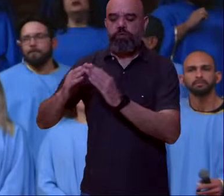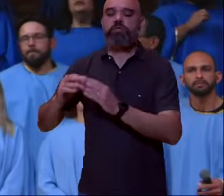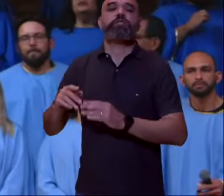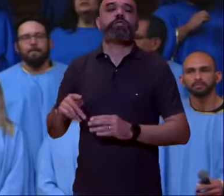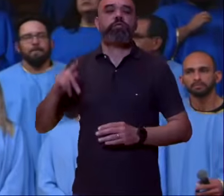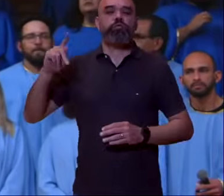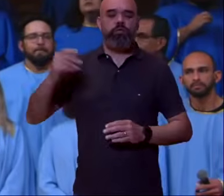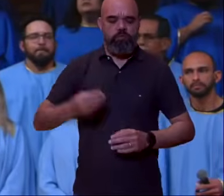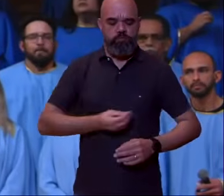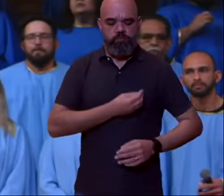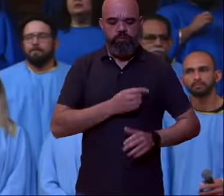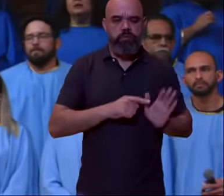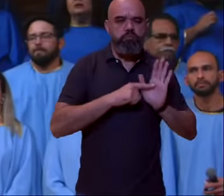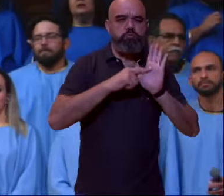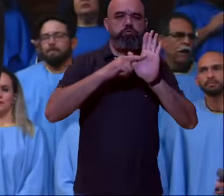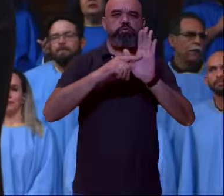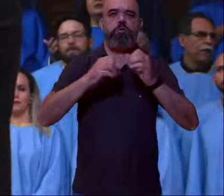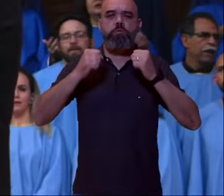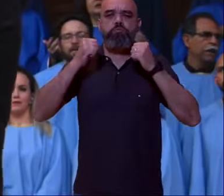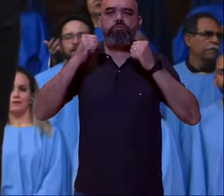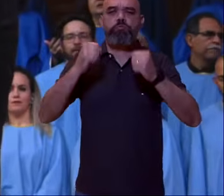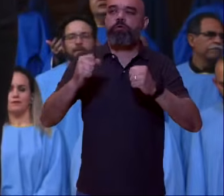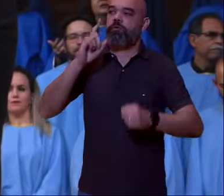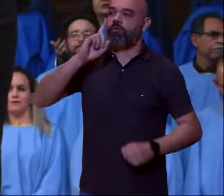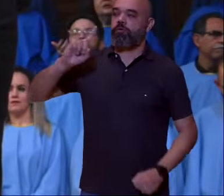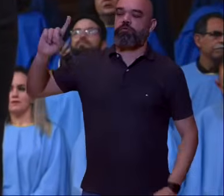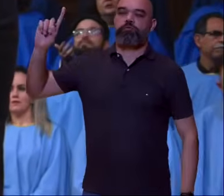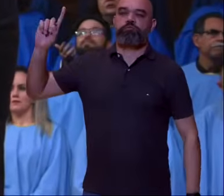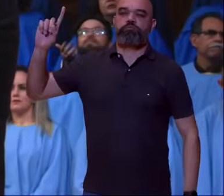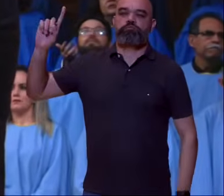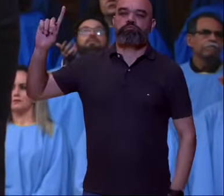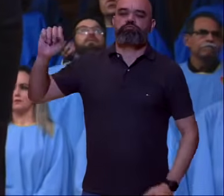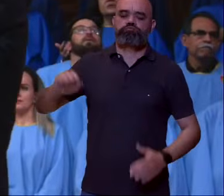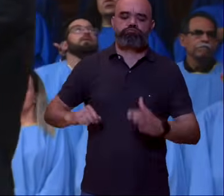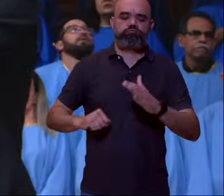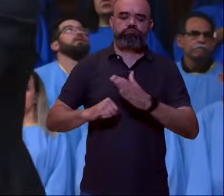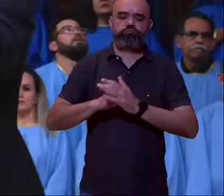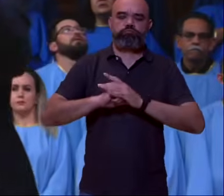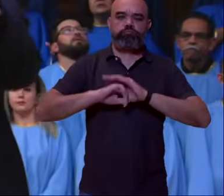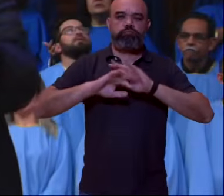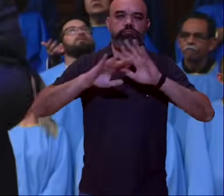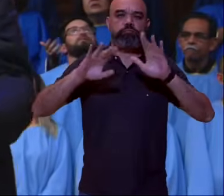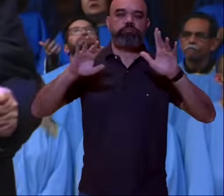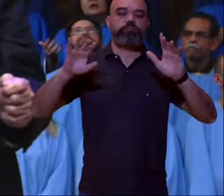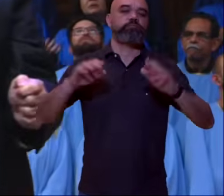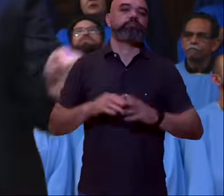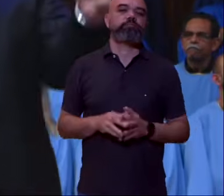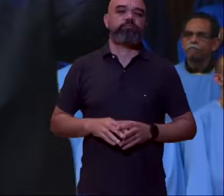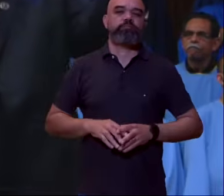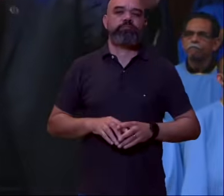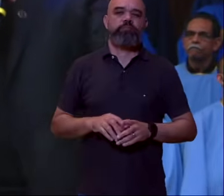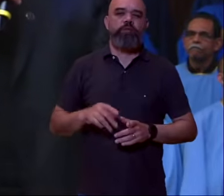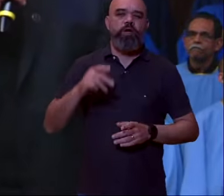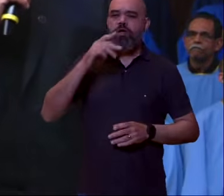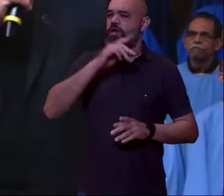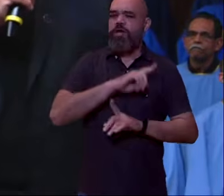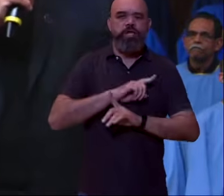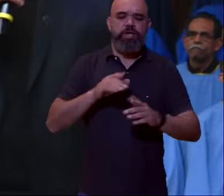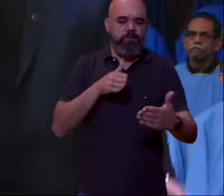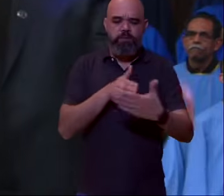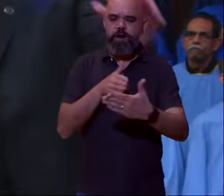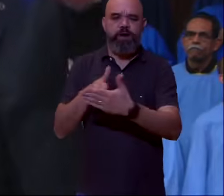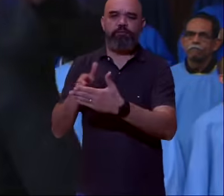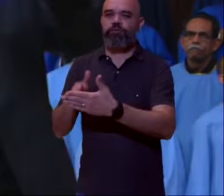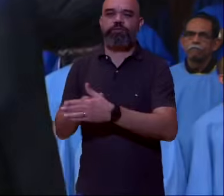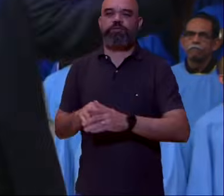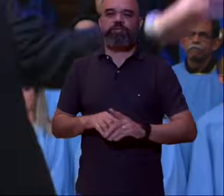sua vida vai ser cheia de graça. E ninguém vai segurar isso aqui não, ninguém vai segurar.